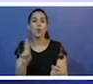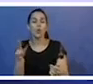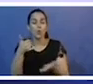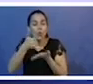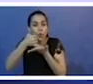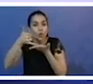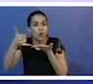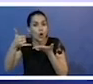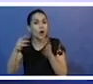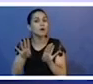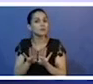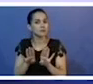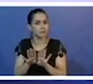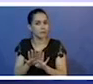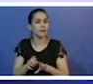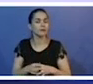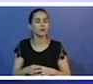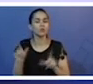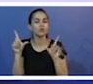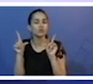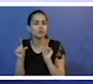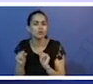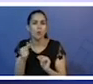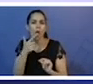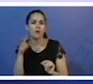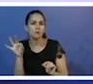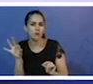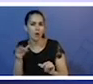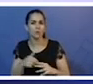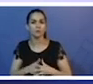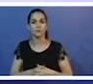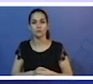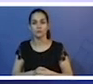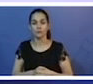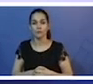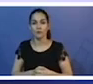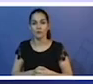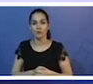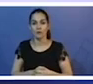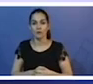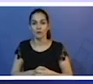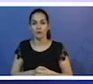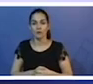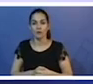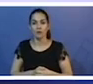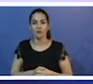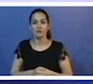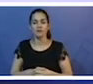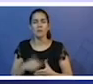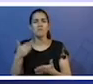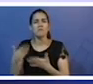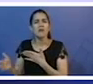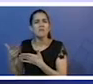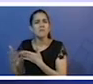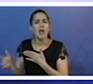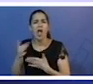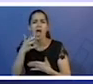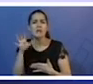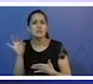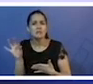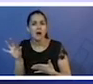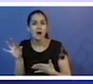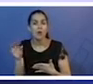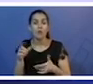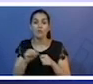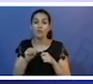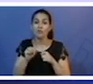efeito colateral, então precisa prestar atenção. Perdas acentuadas de sódio resumem-se essencialmente